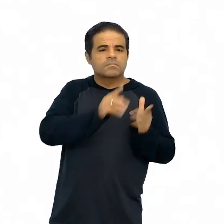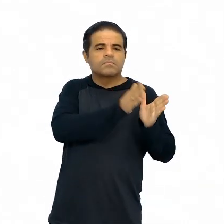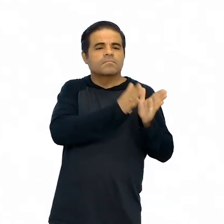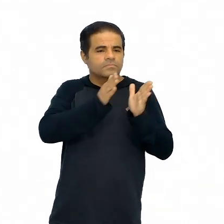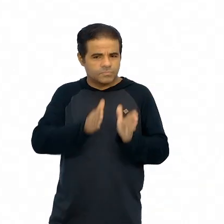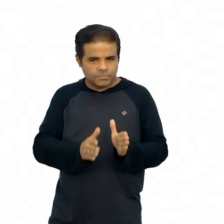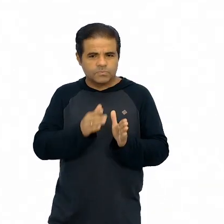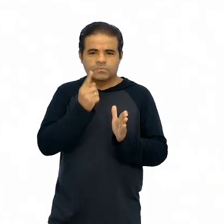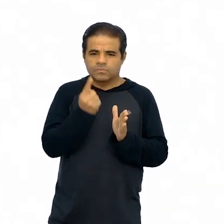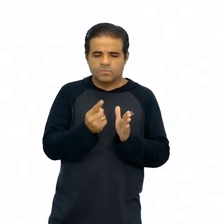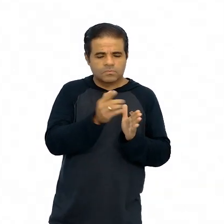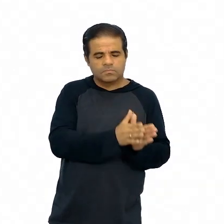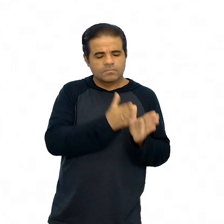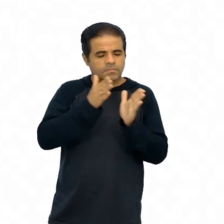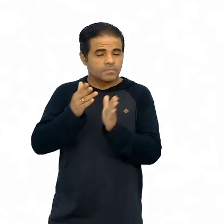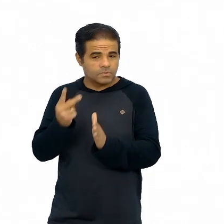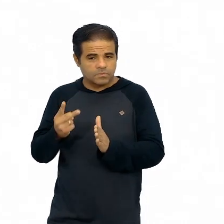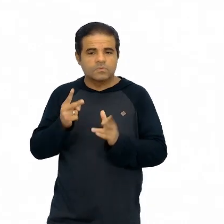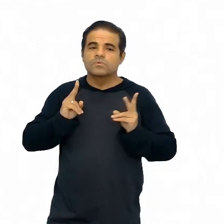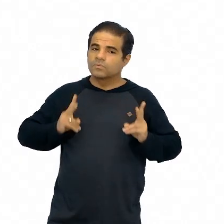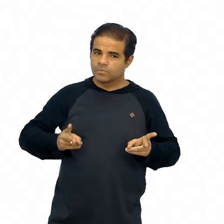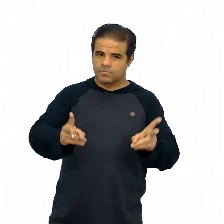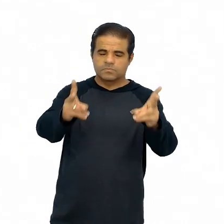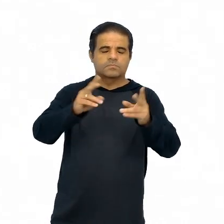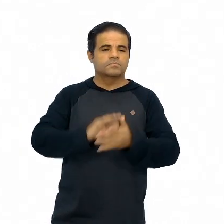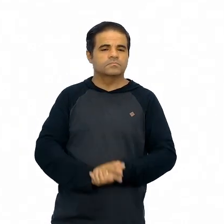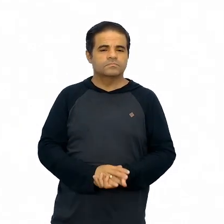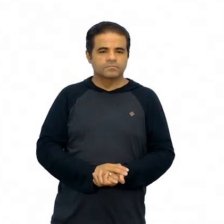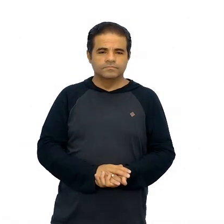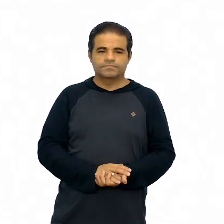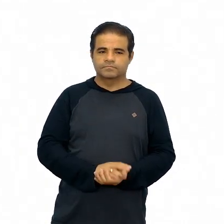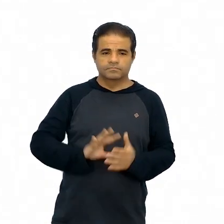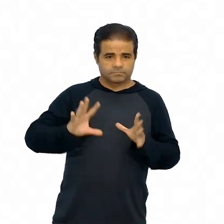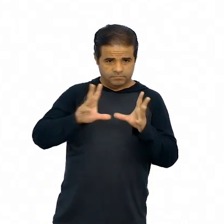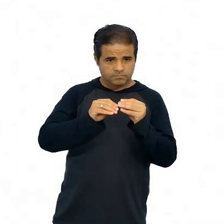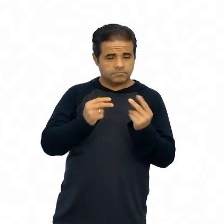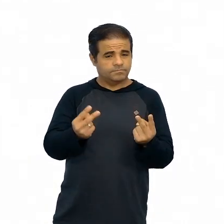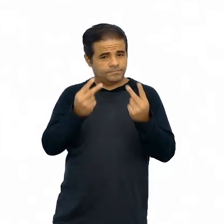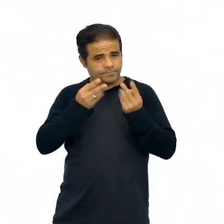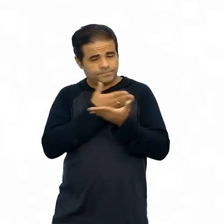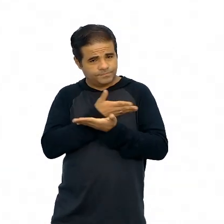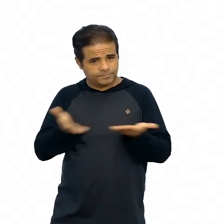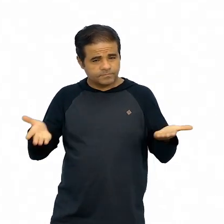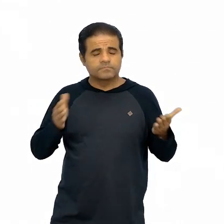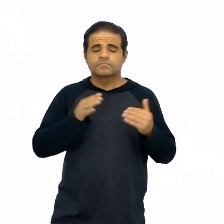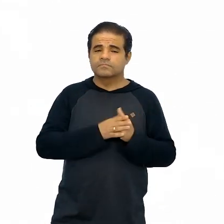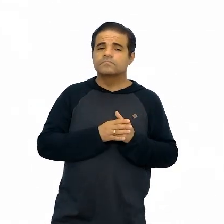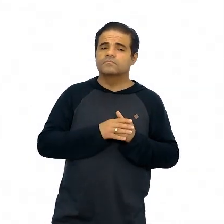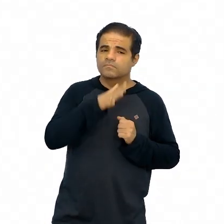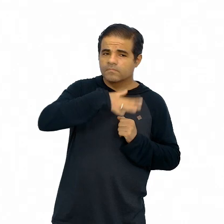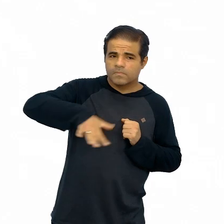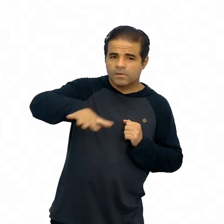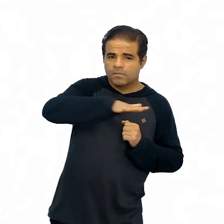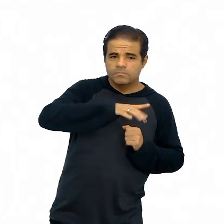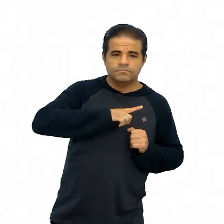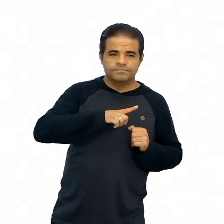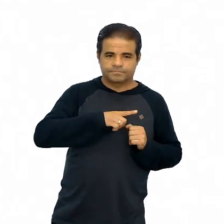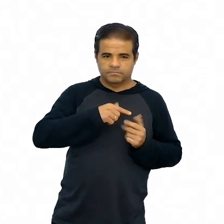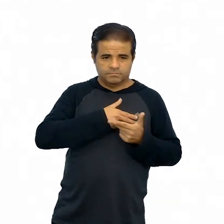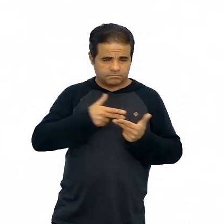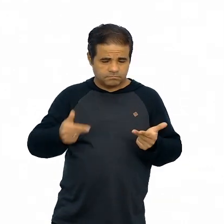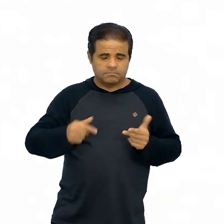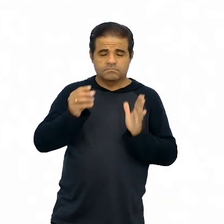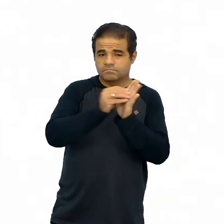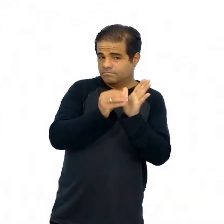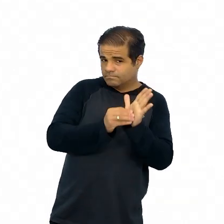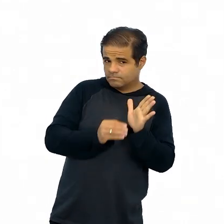2. E a parte 2 é continuação, tá? Então, se você está aí um pouco atrasado, se aconteceu alguma coisa, a minha